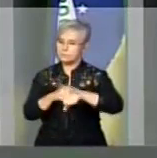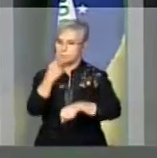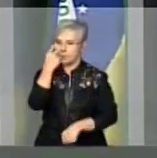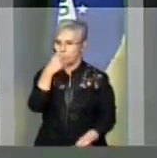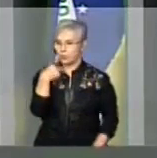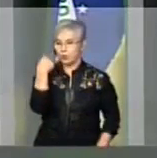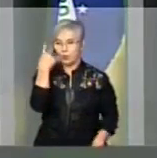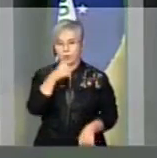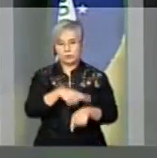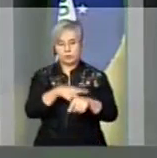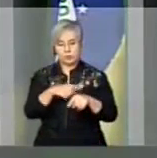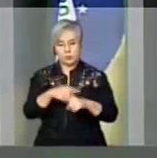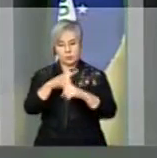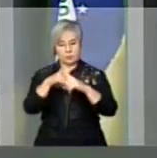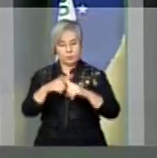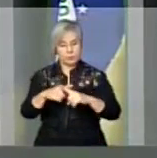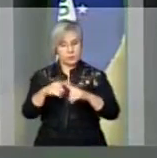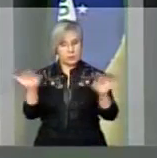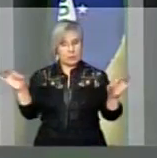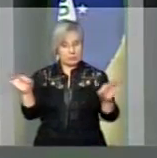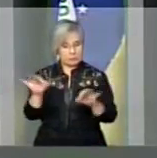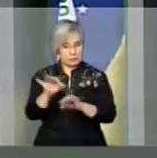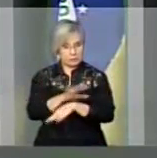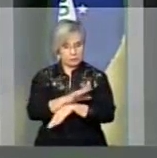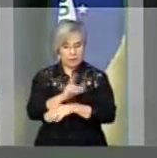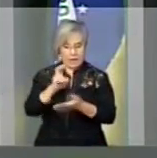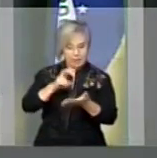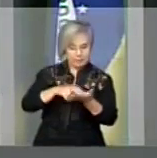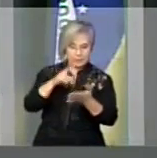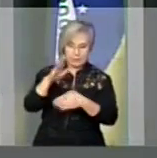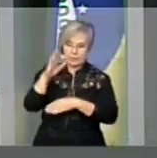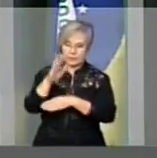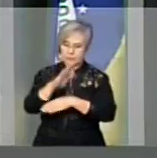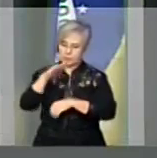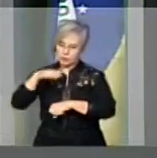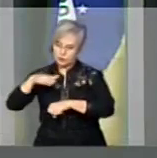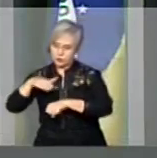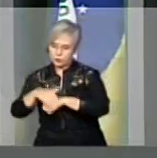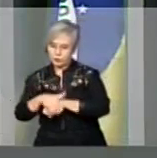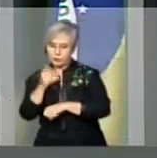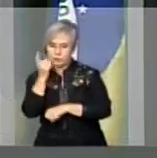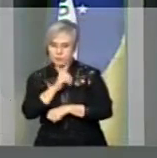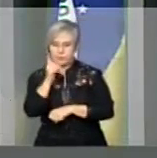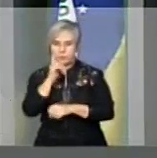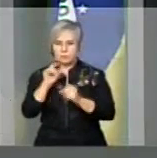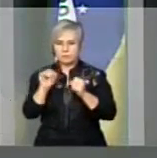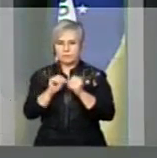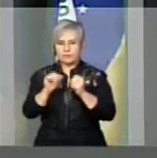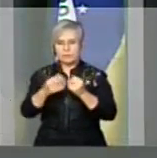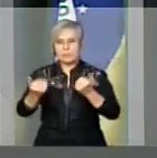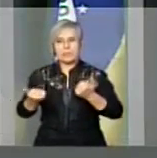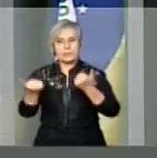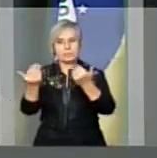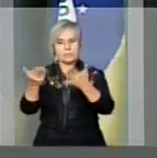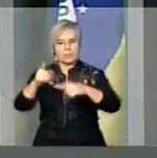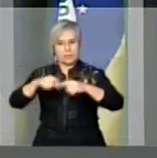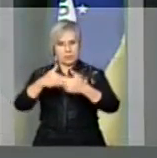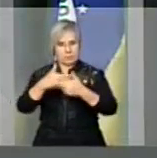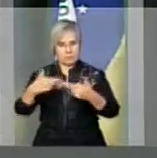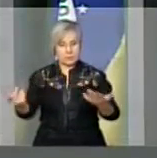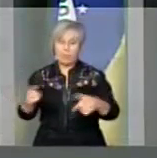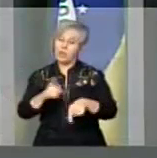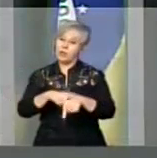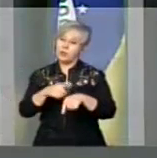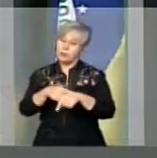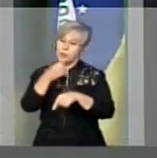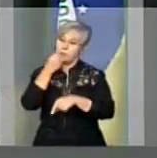horas após o término de cada sessão, nos períodos da manhã, tarde e noite, para que sejam realizadas as entregas. É o tempo adequado para